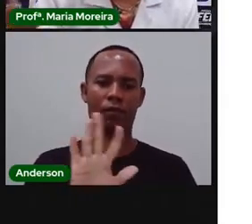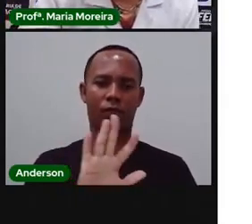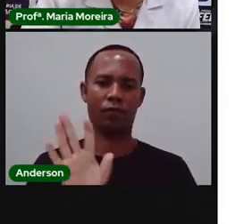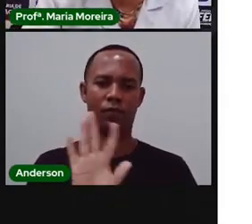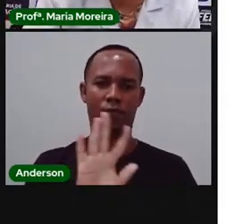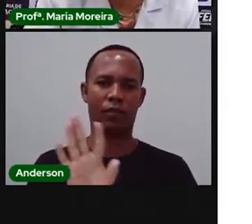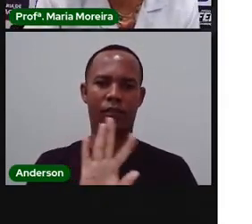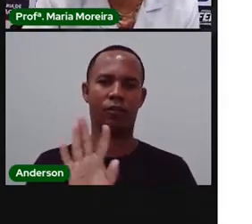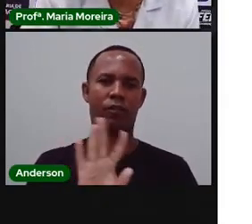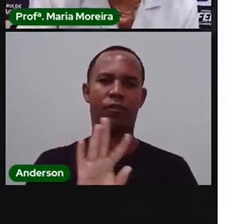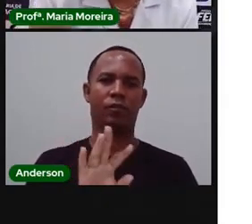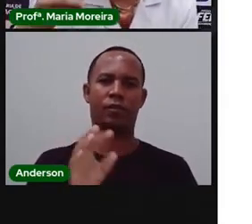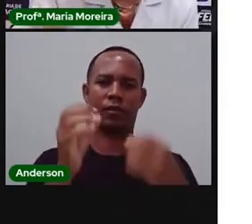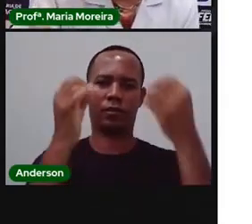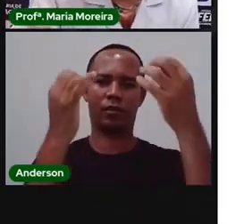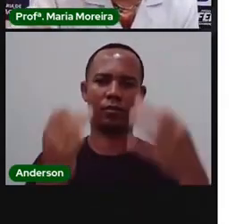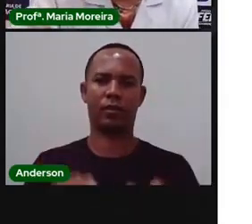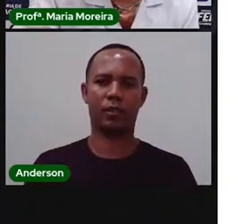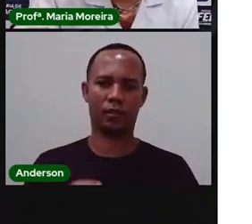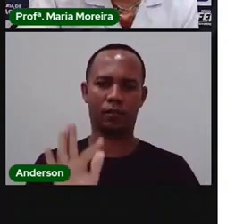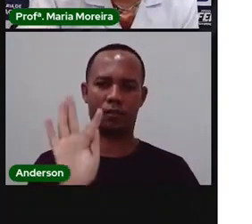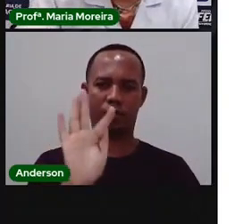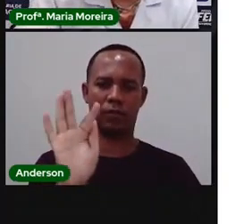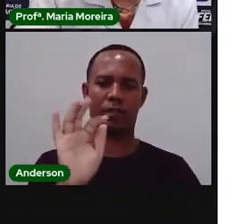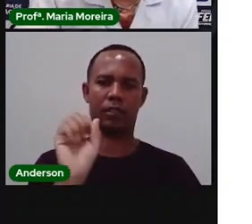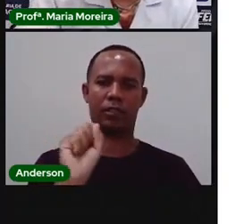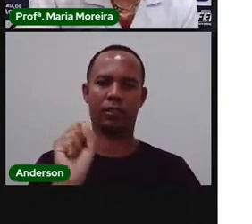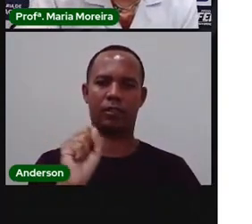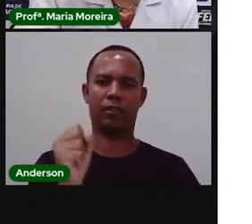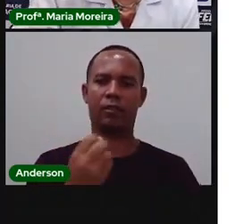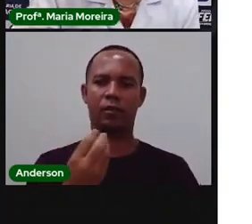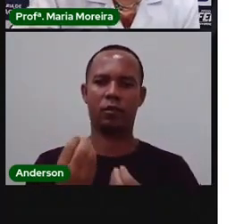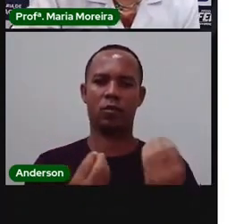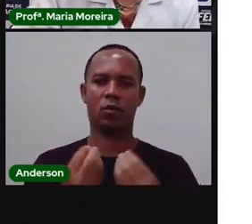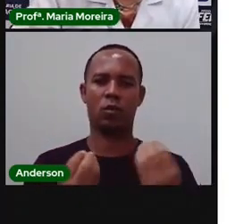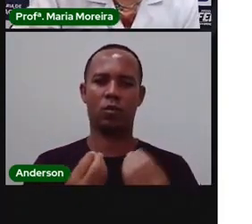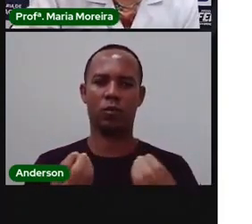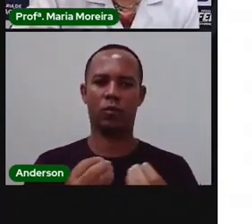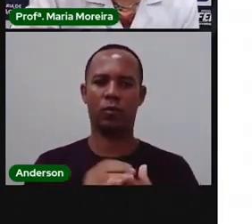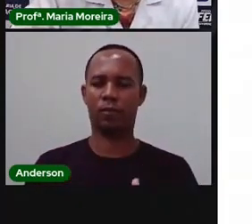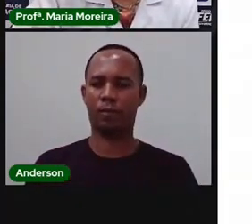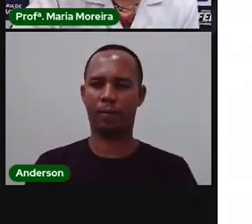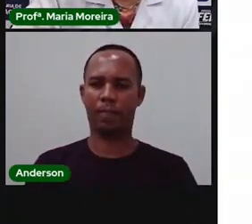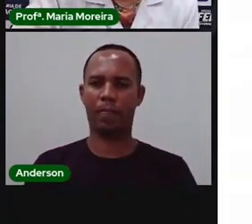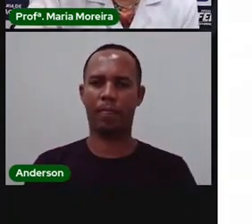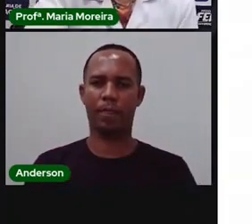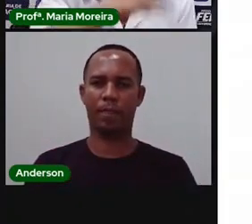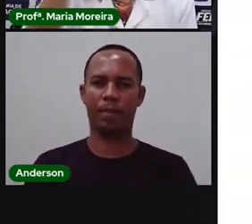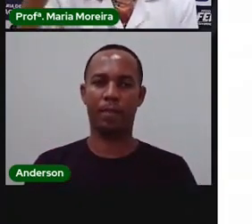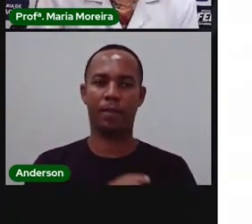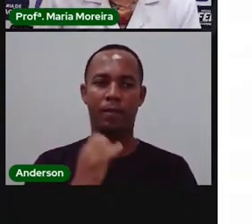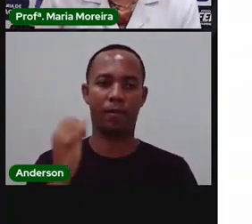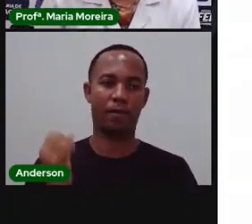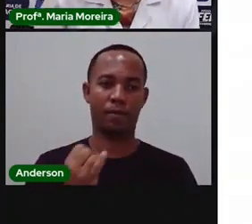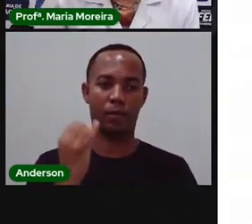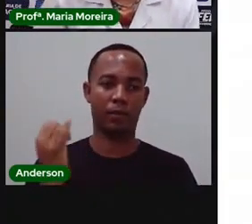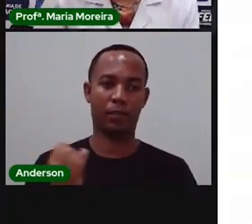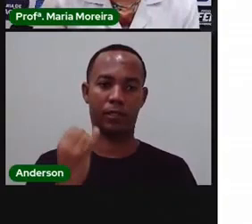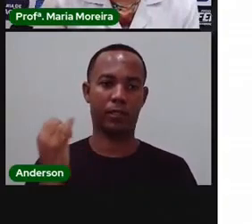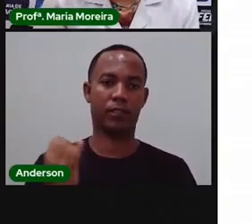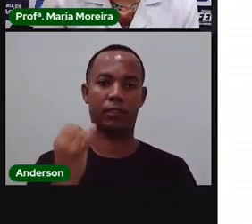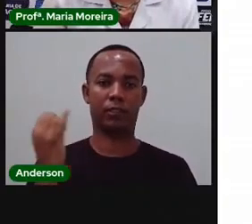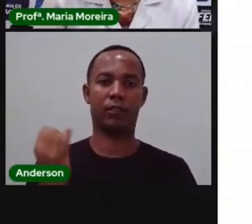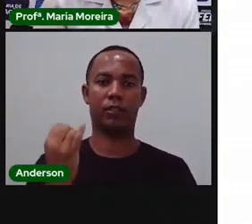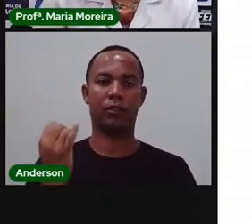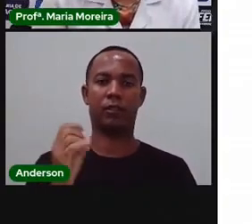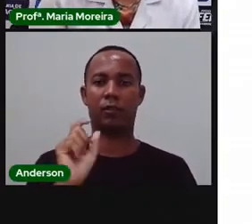que existe em Feira de Santana, para vocês entenderem que Feira de Santana, na verdade, ela é tão importante no